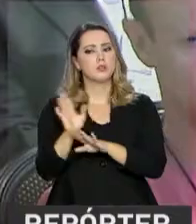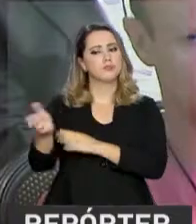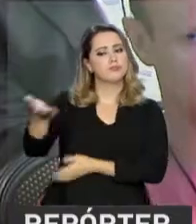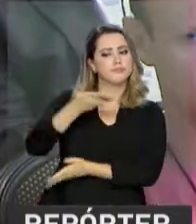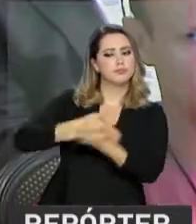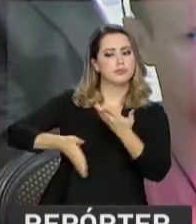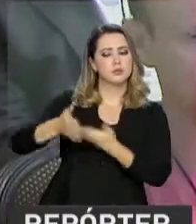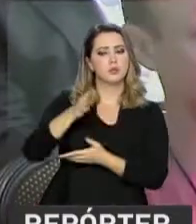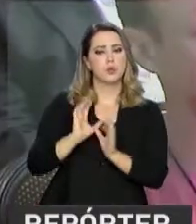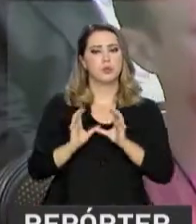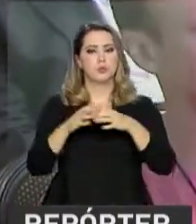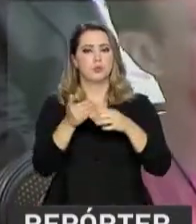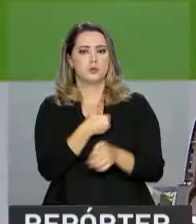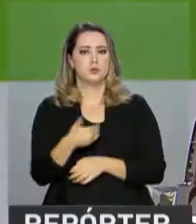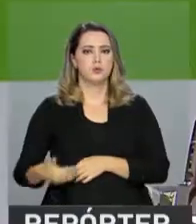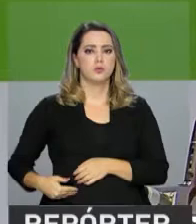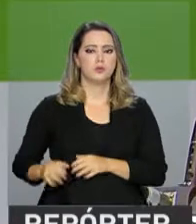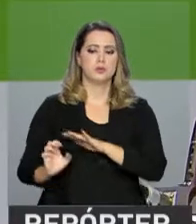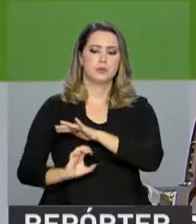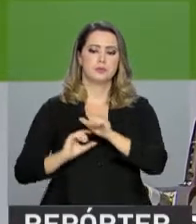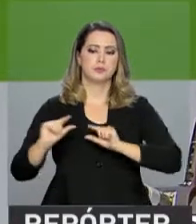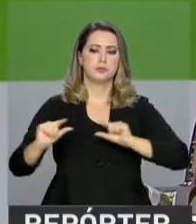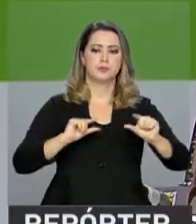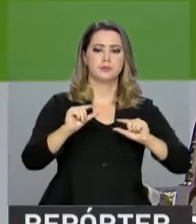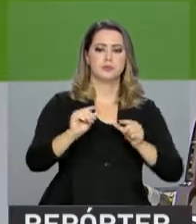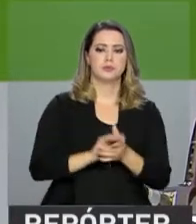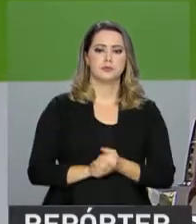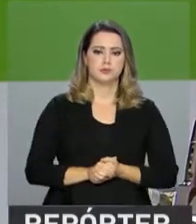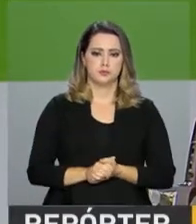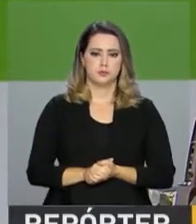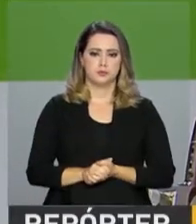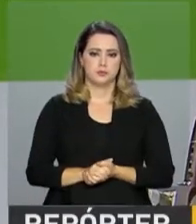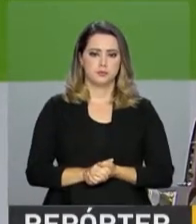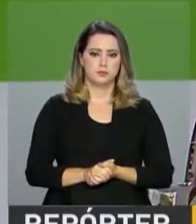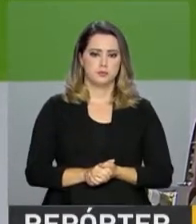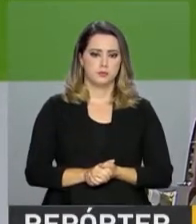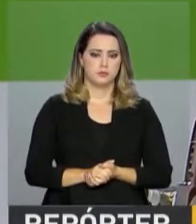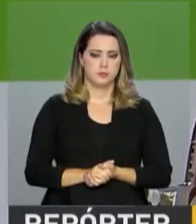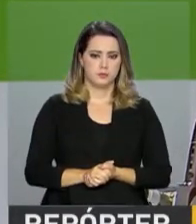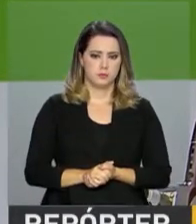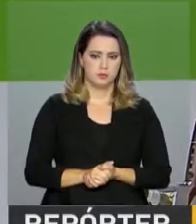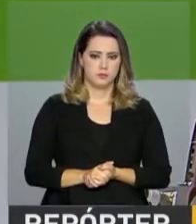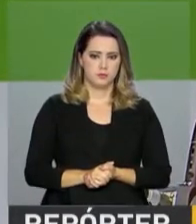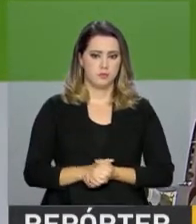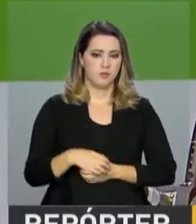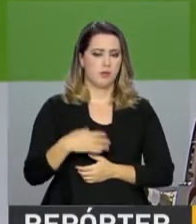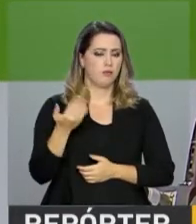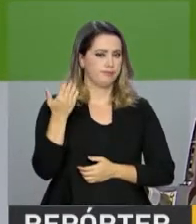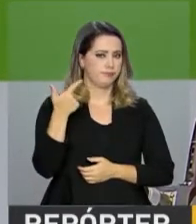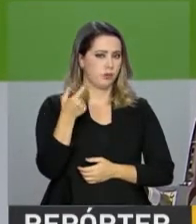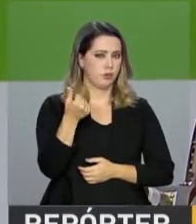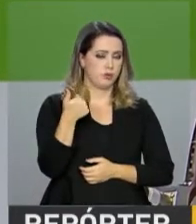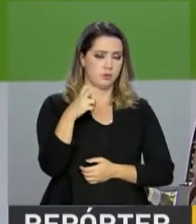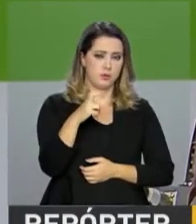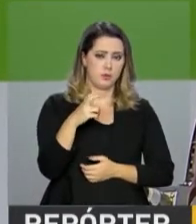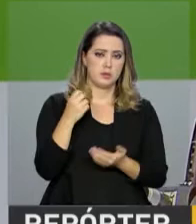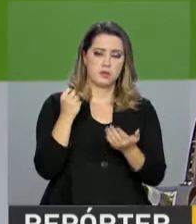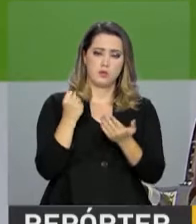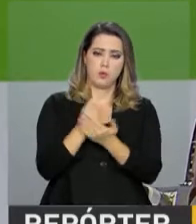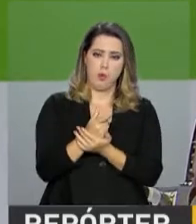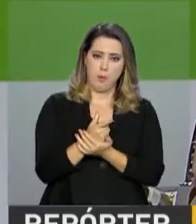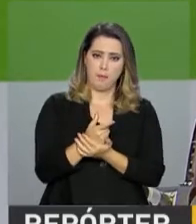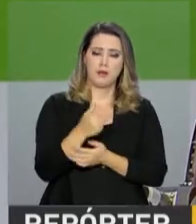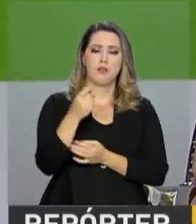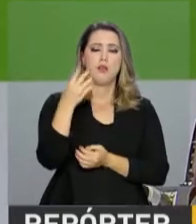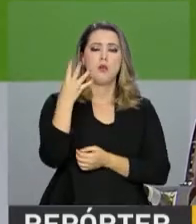e os pequenos empresários em 2015 comprovam quarenta milhões de reais hoje com